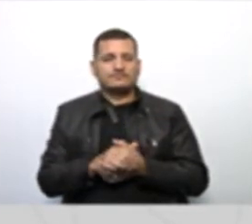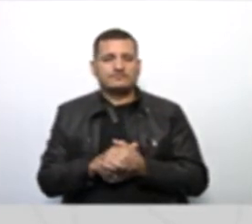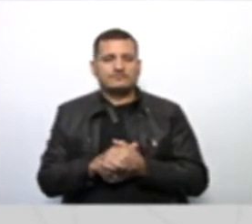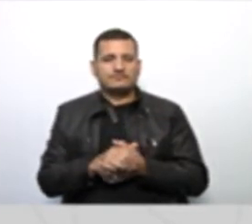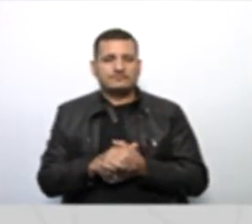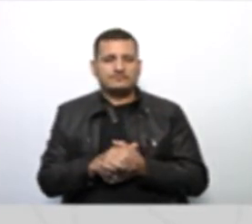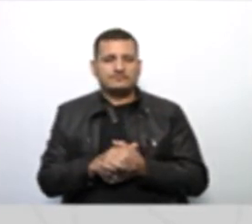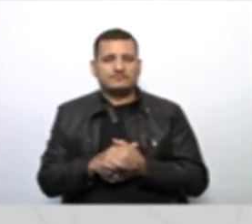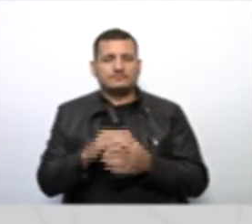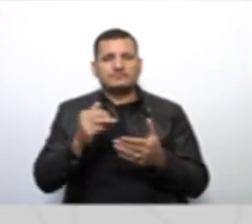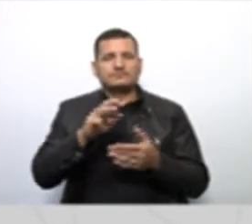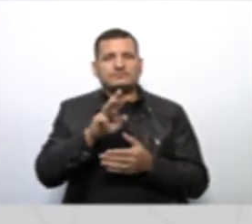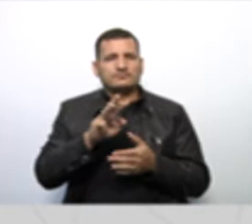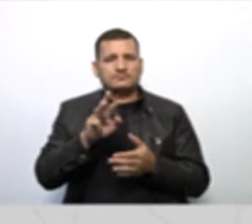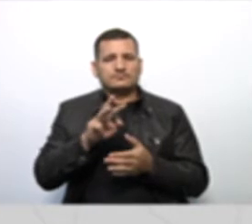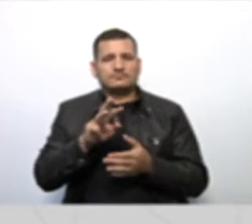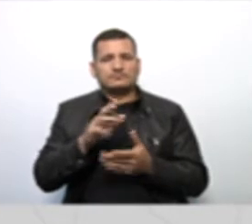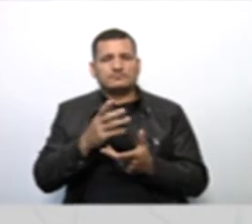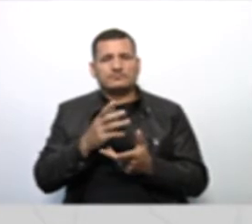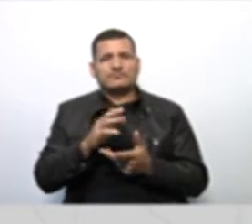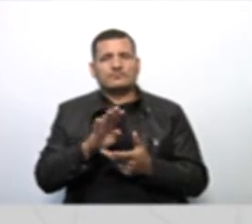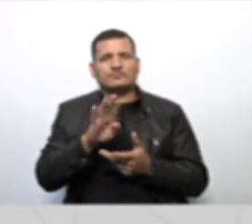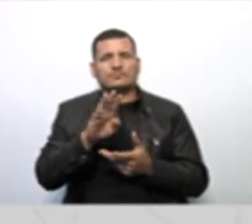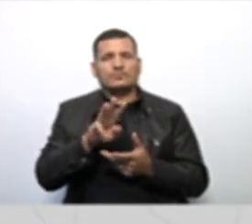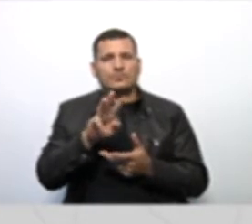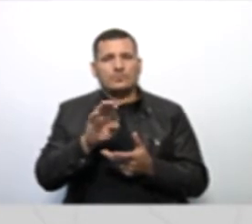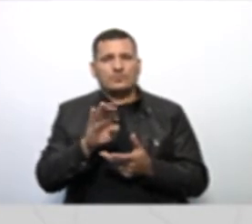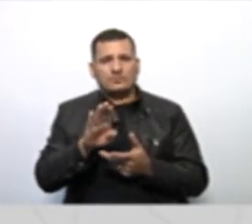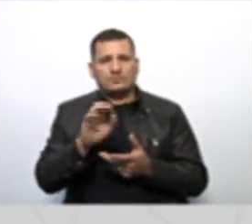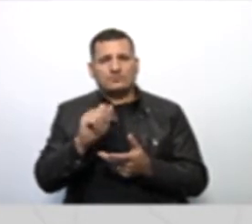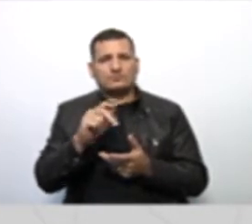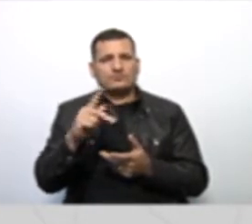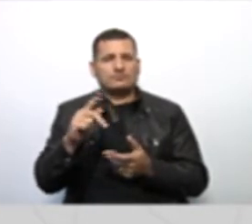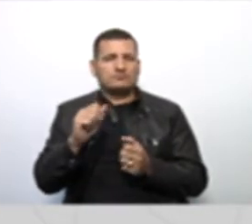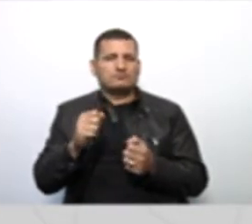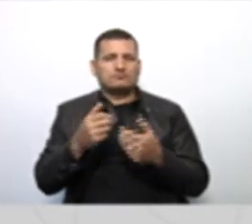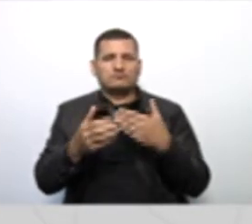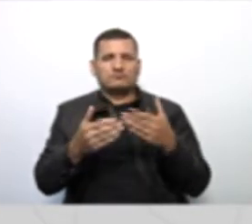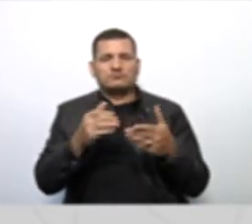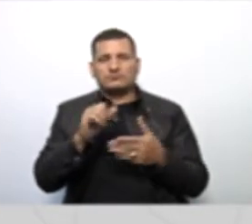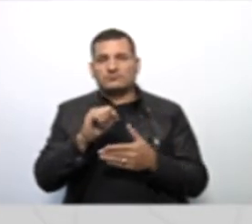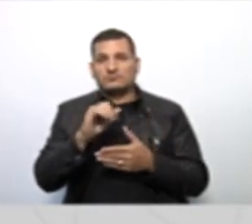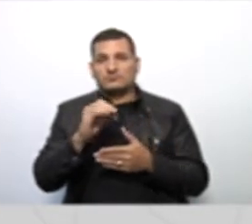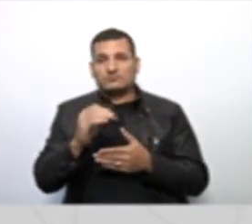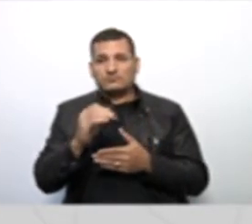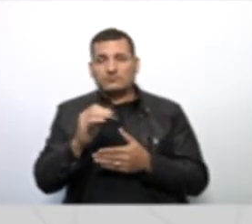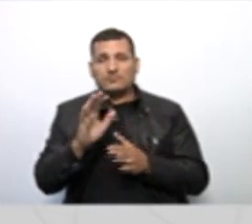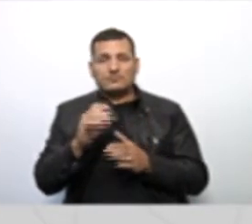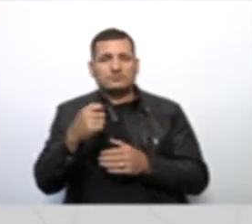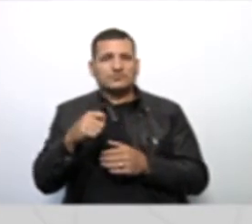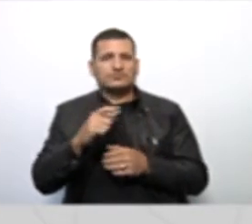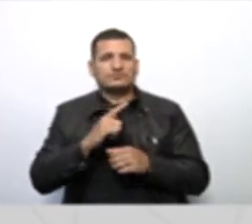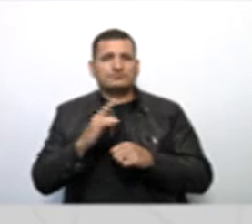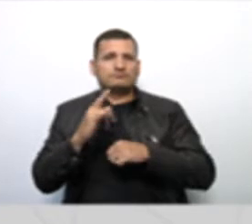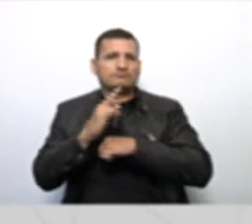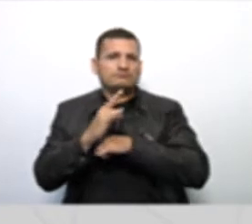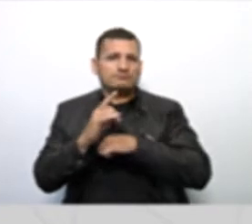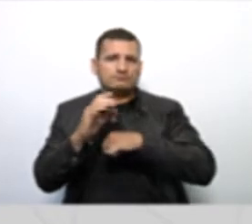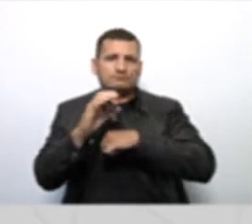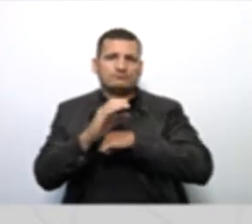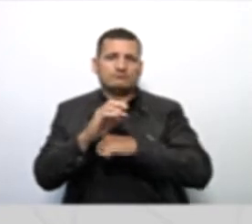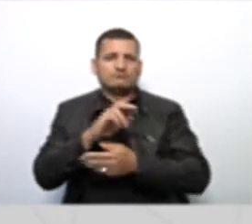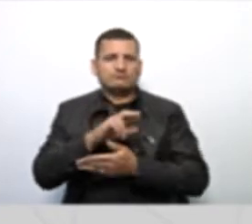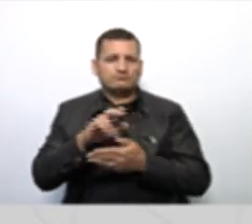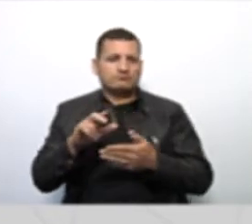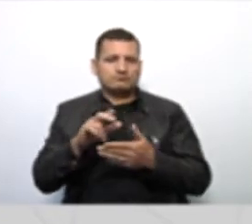Como é um site, o web app pode ser de qualquer sistema operacional, desde que possui um navegador. Desde possuindo um navegador,